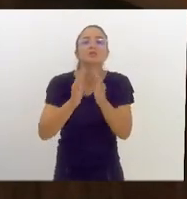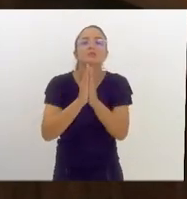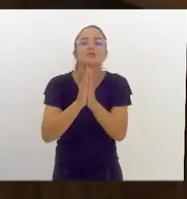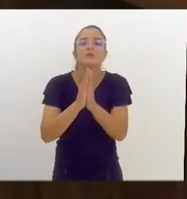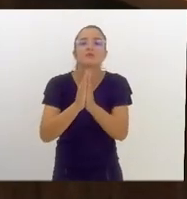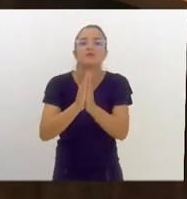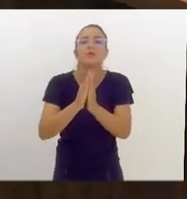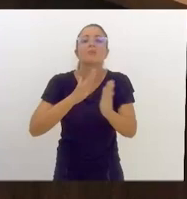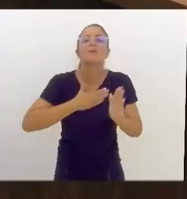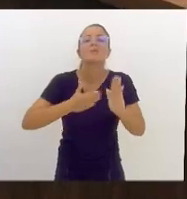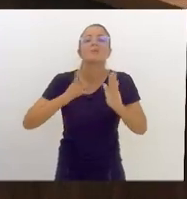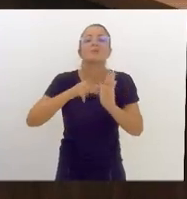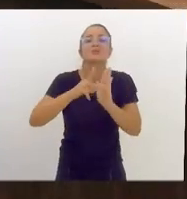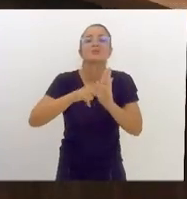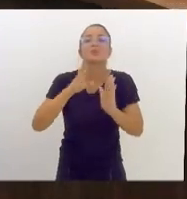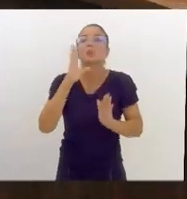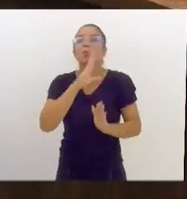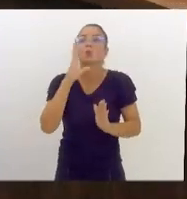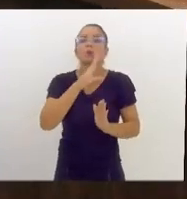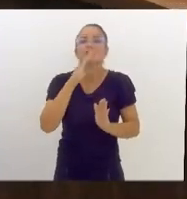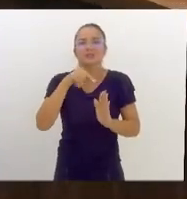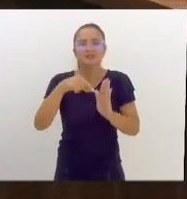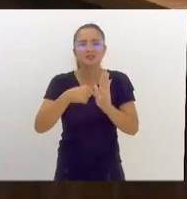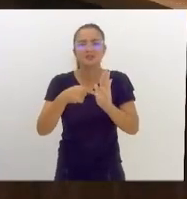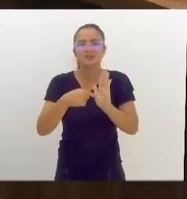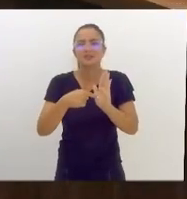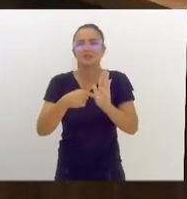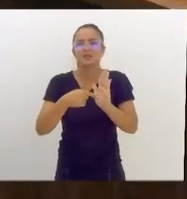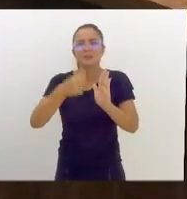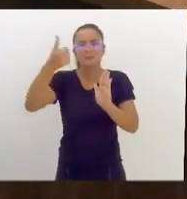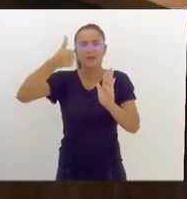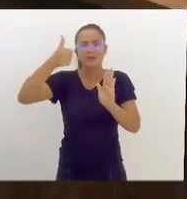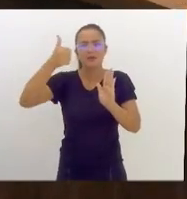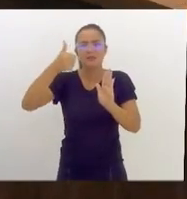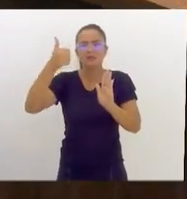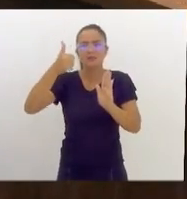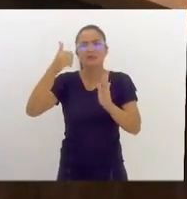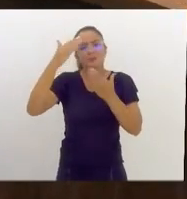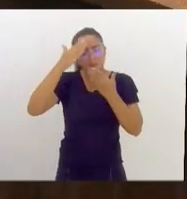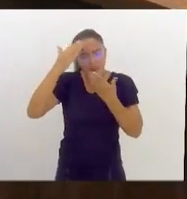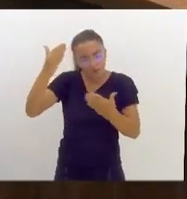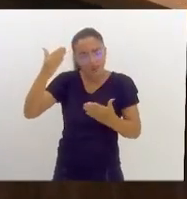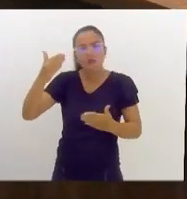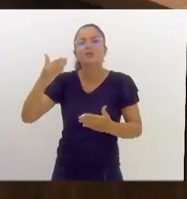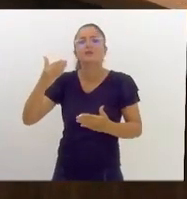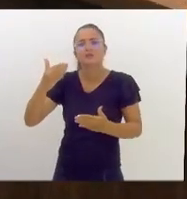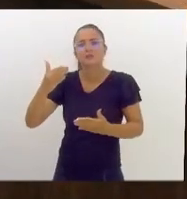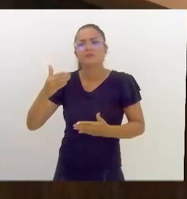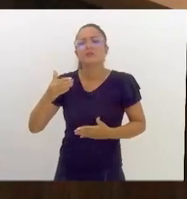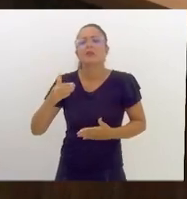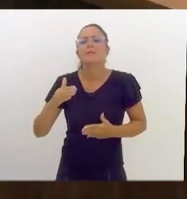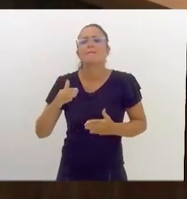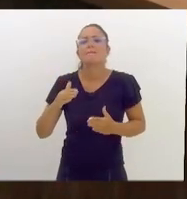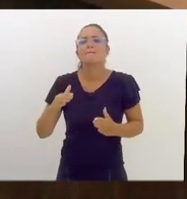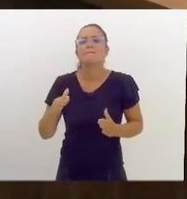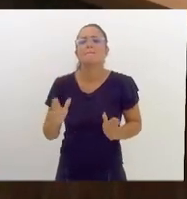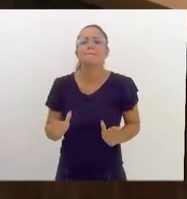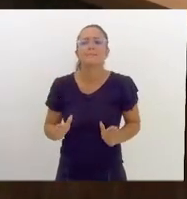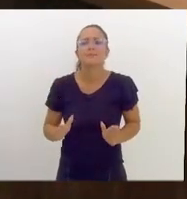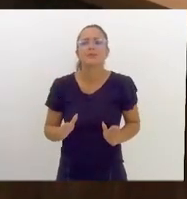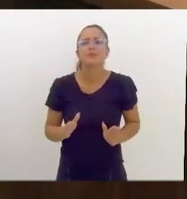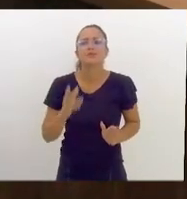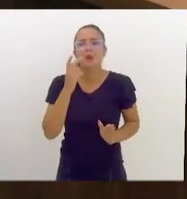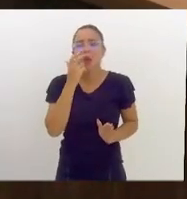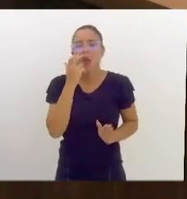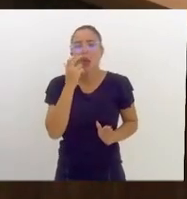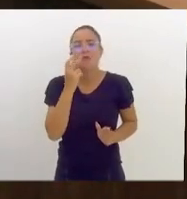meu projeto, que estava em regime de urgência, que está indo, era até o primeiro da pauta, agradeço aí a inversão, e registrar